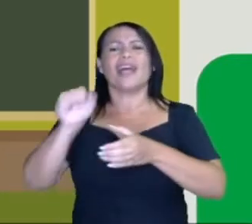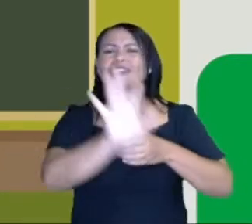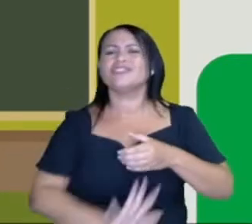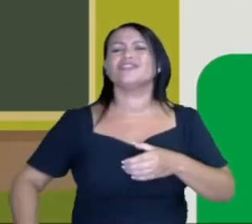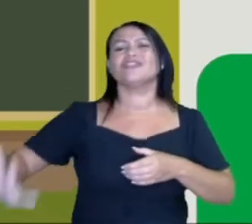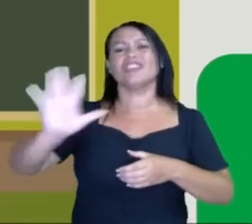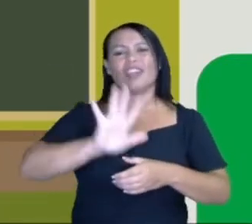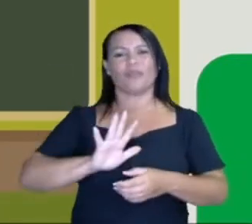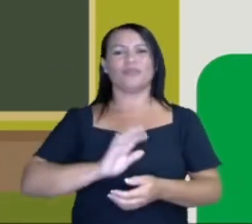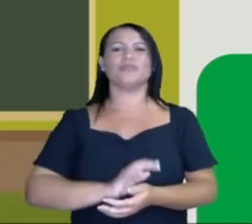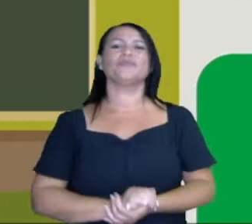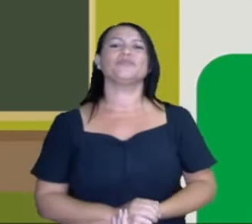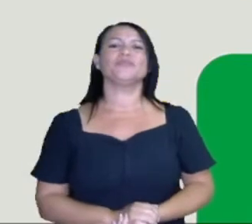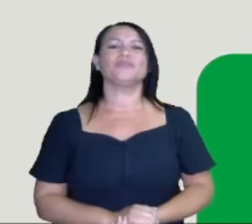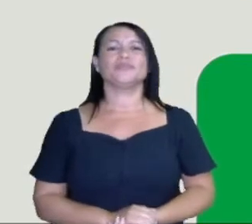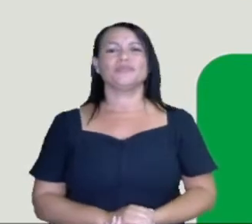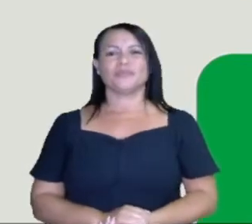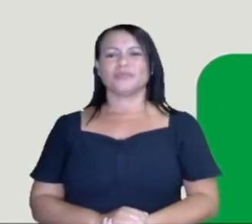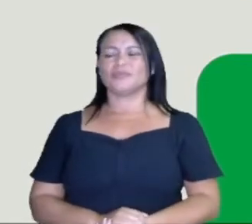geral.